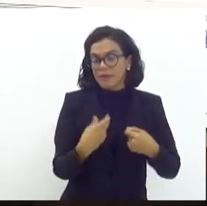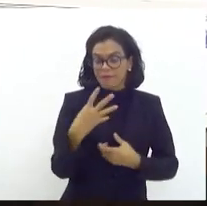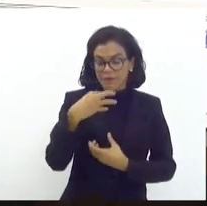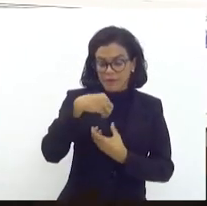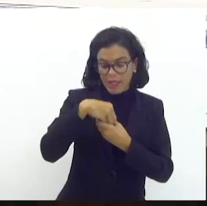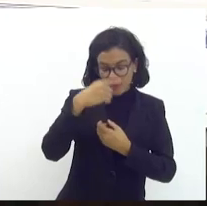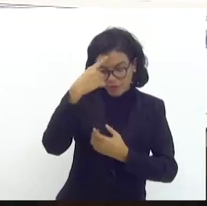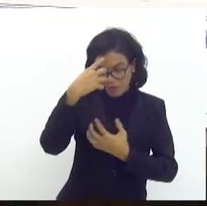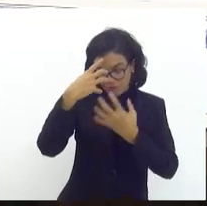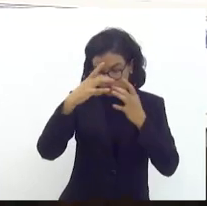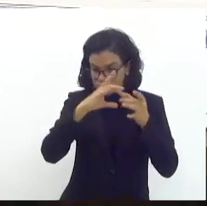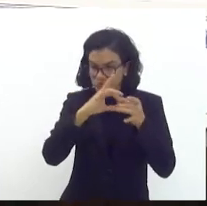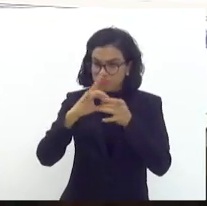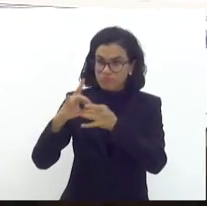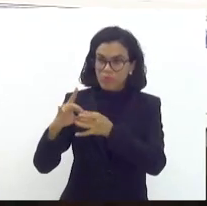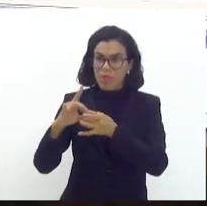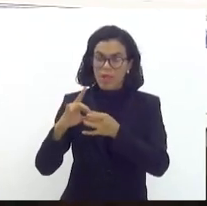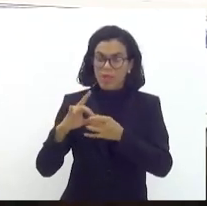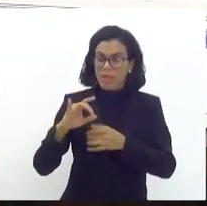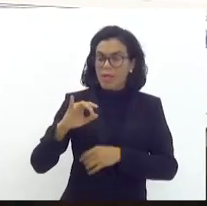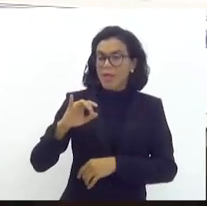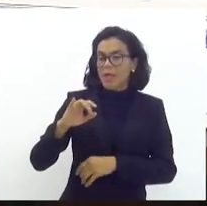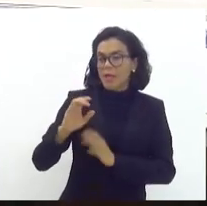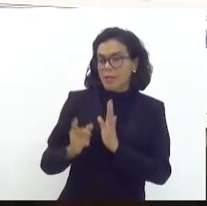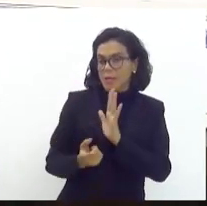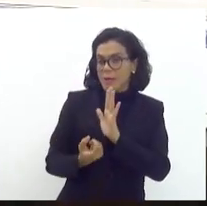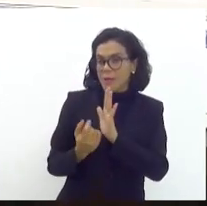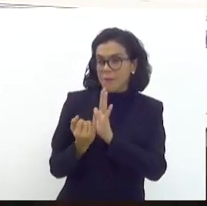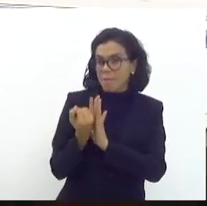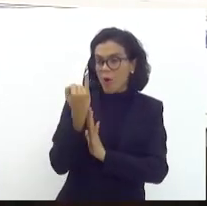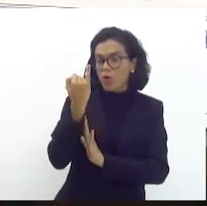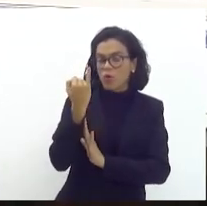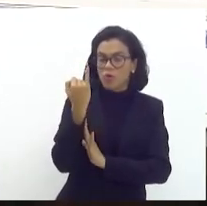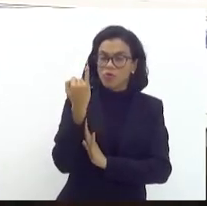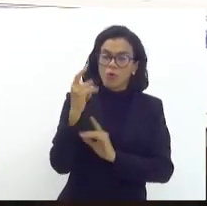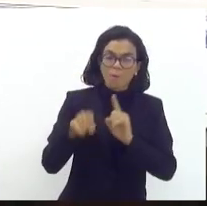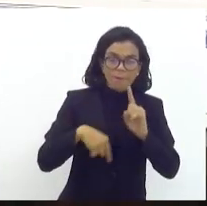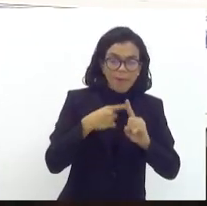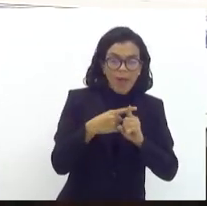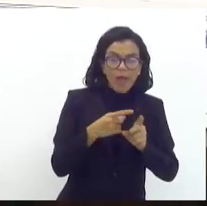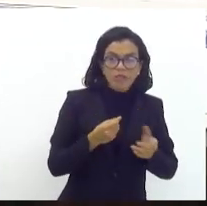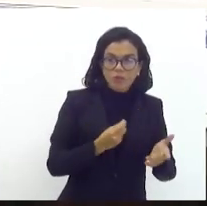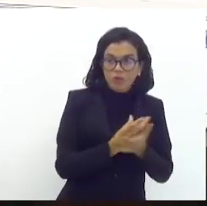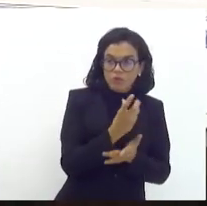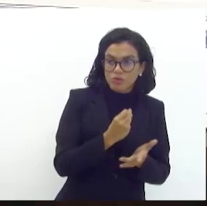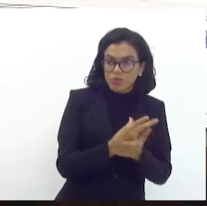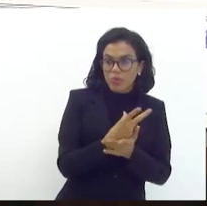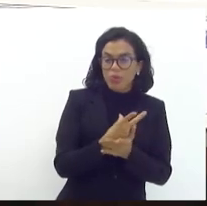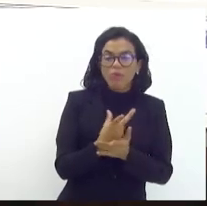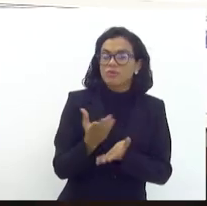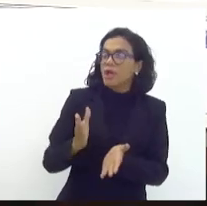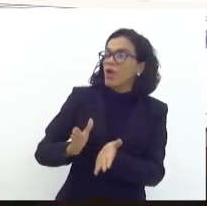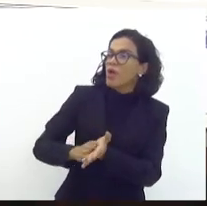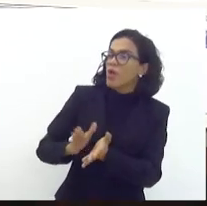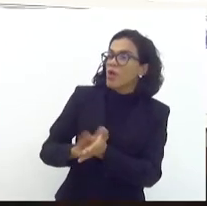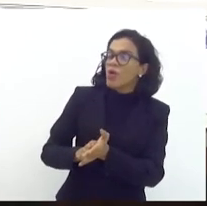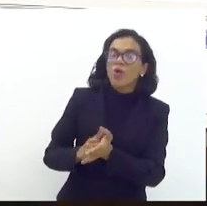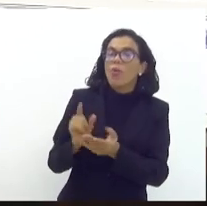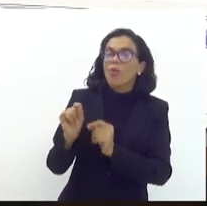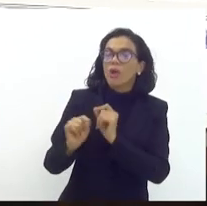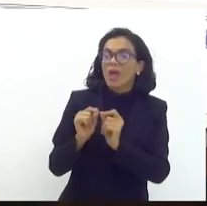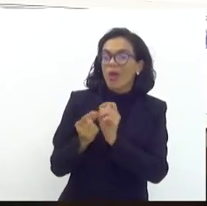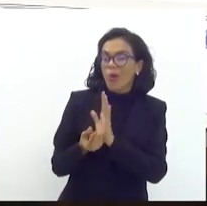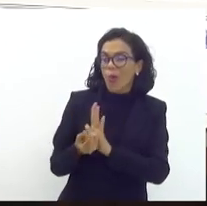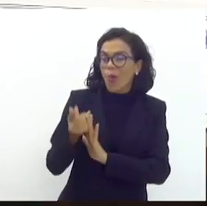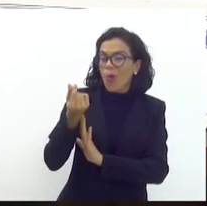lógica que você evita imposto sobre consumo e tributo a renda você cobra em cima do lucro e não